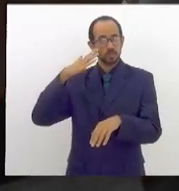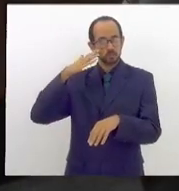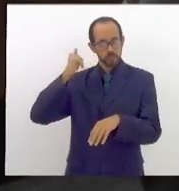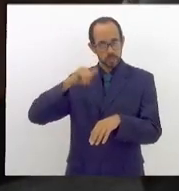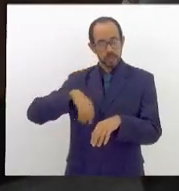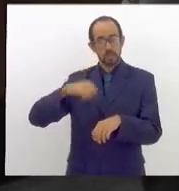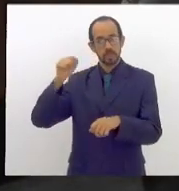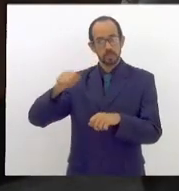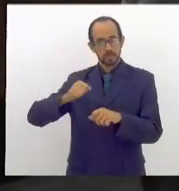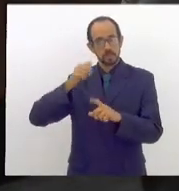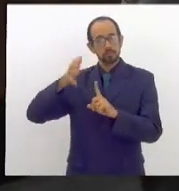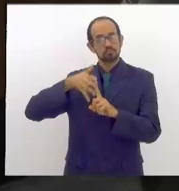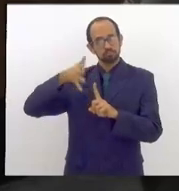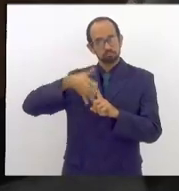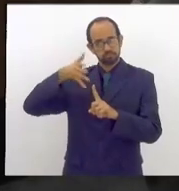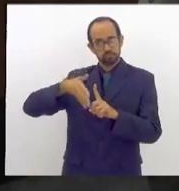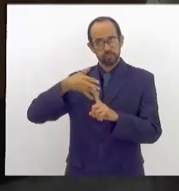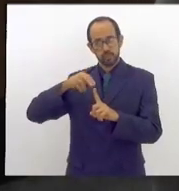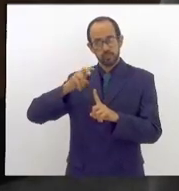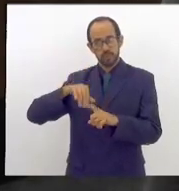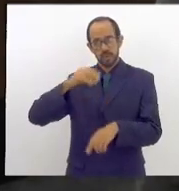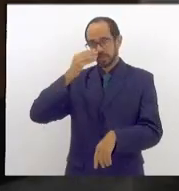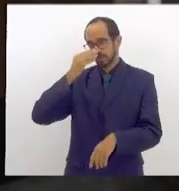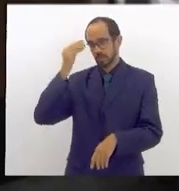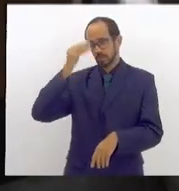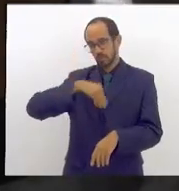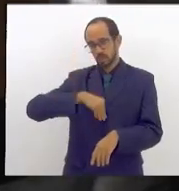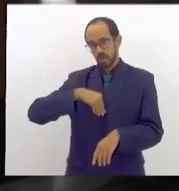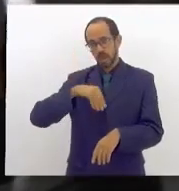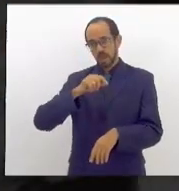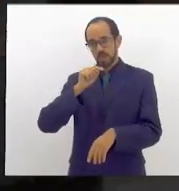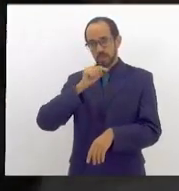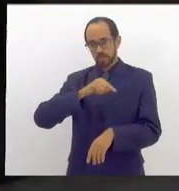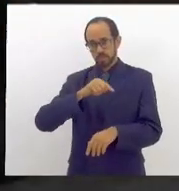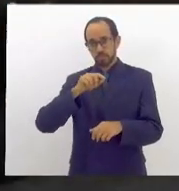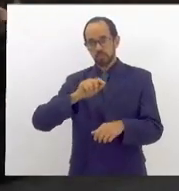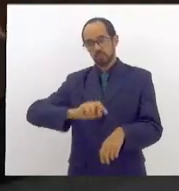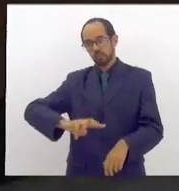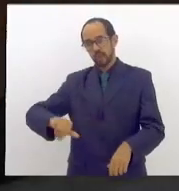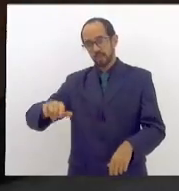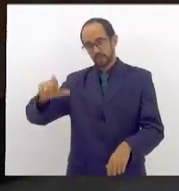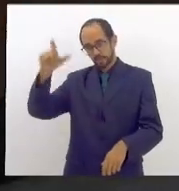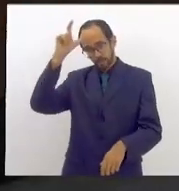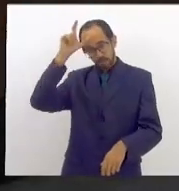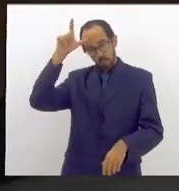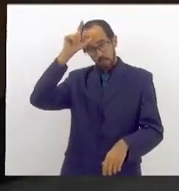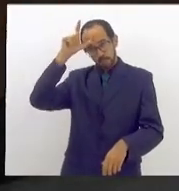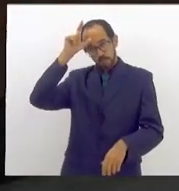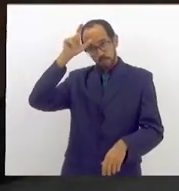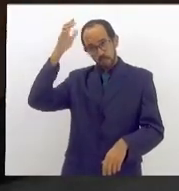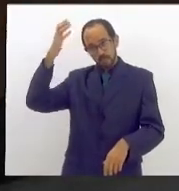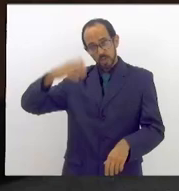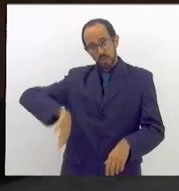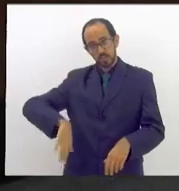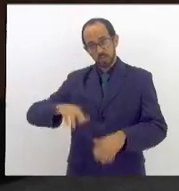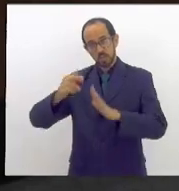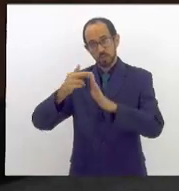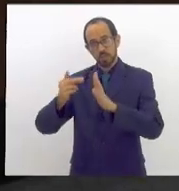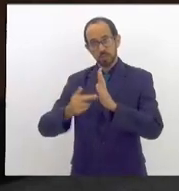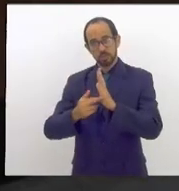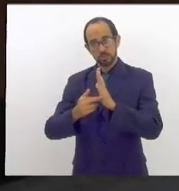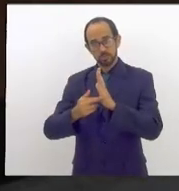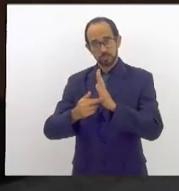construída obviamente vai ignorar essa questão vai satalizar os deputados que rejeitaram o relatório mas vai ignorar essa